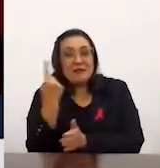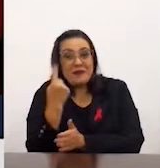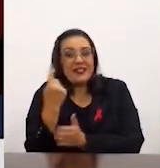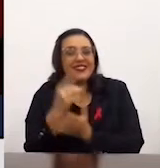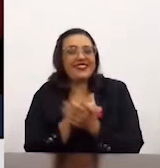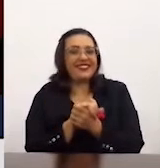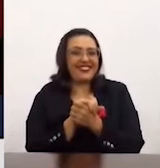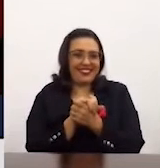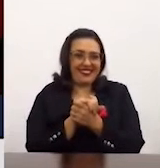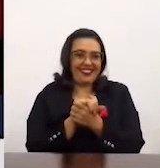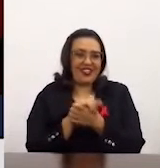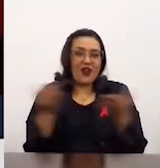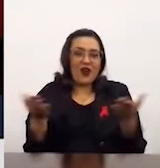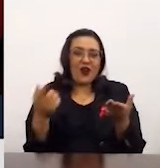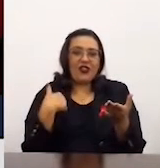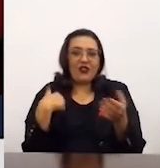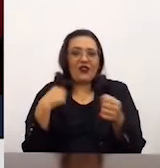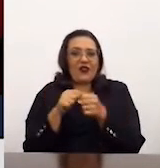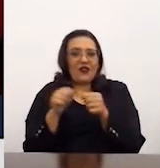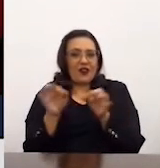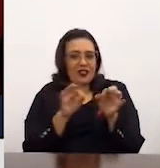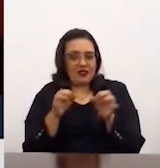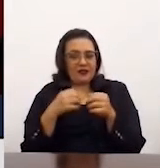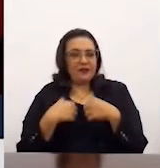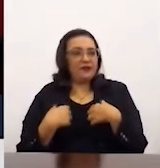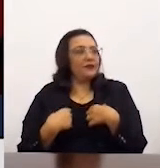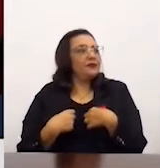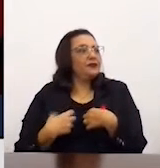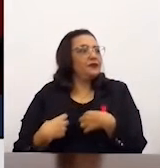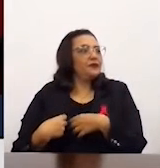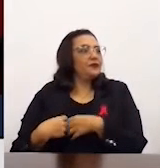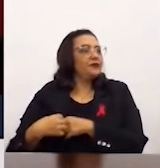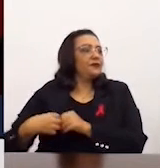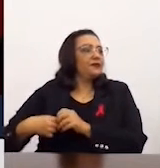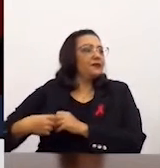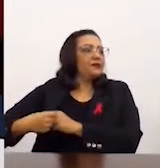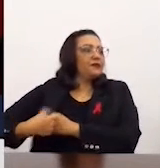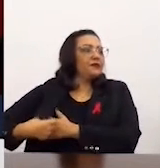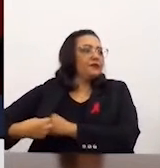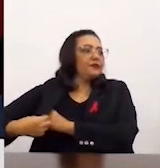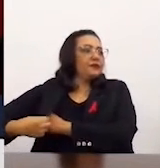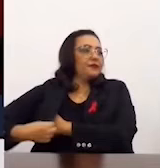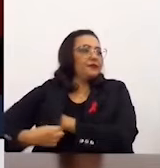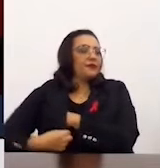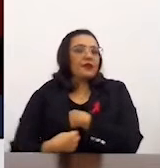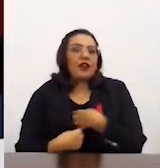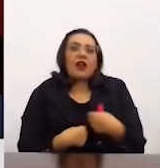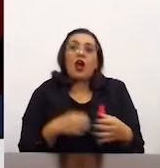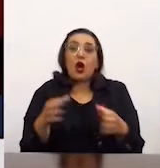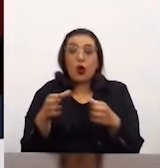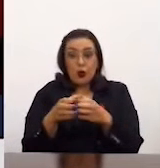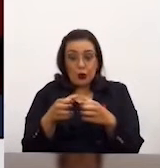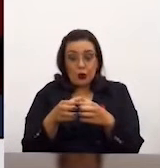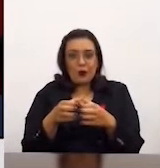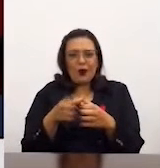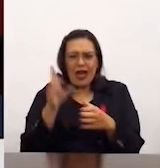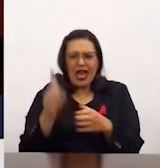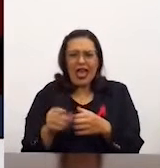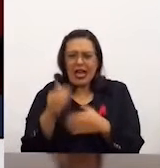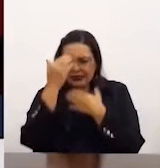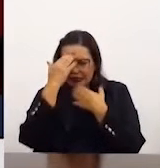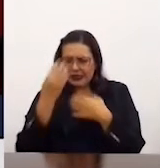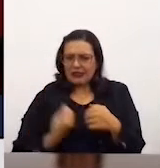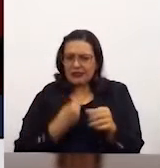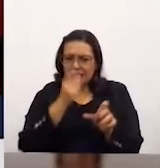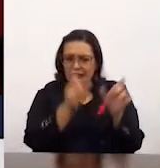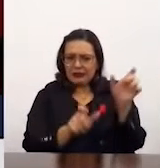Hoje faço minha primeira homenagem a um grupo de servidores e trabalhadores de um setor que conheci no ano passado. Ouvindo suas alegrias